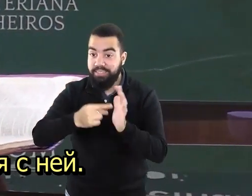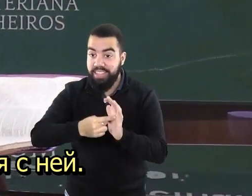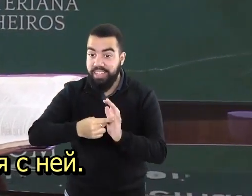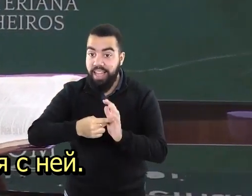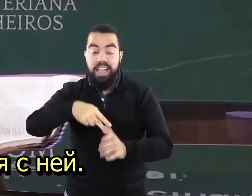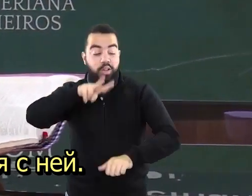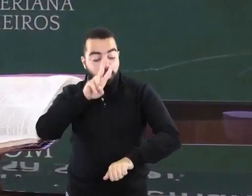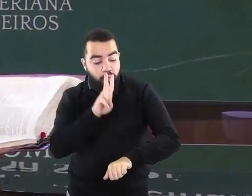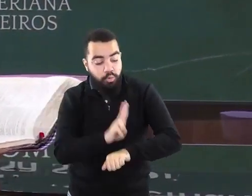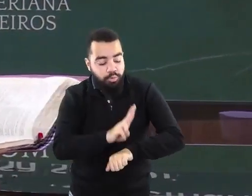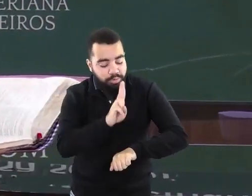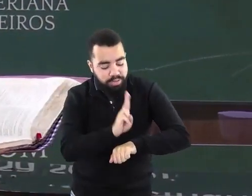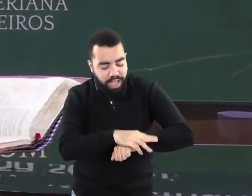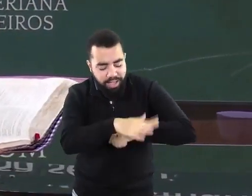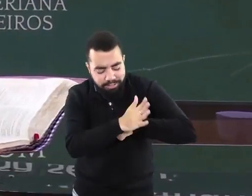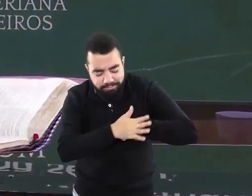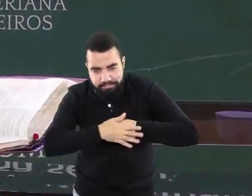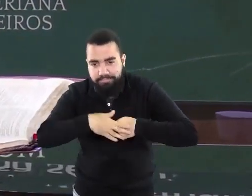acaricia.